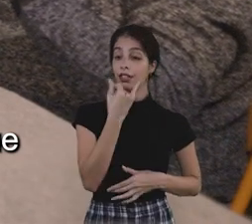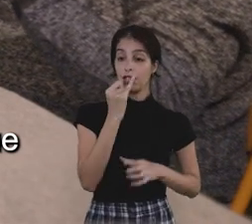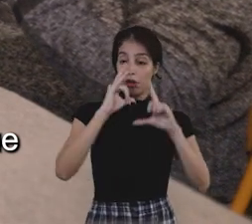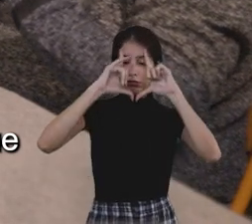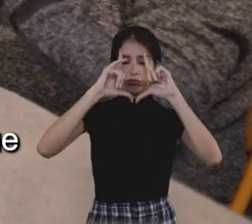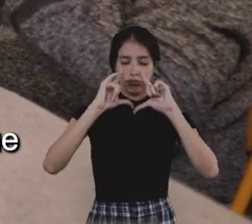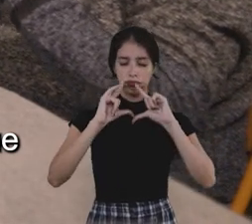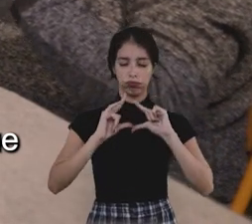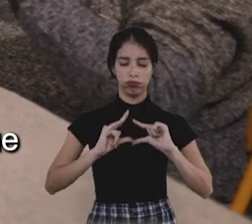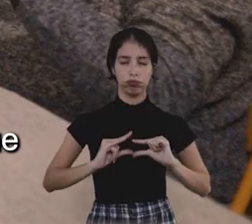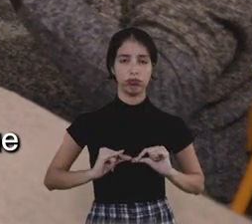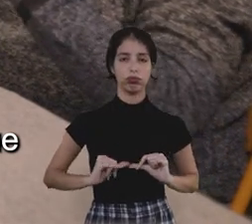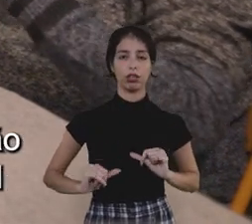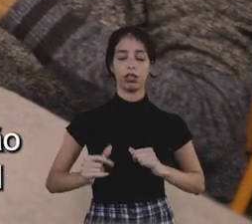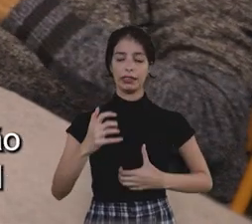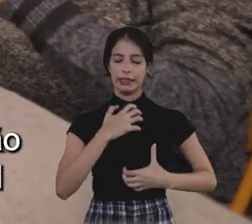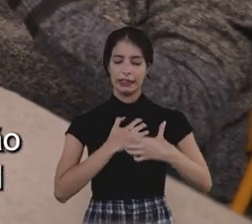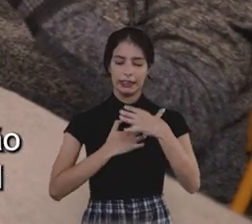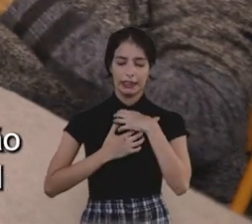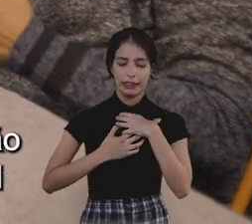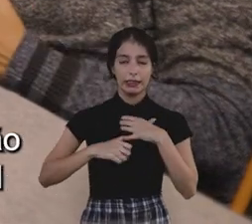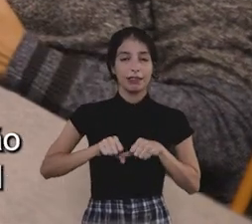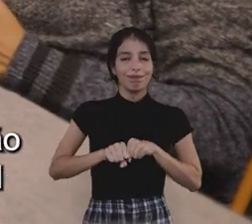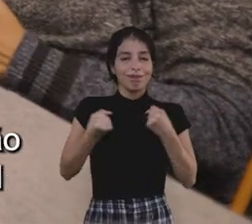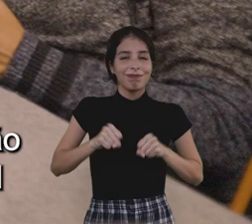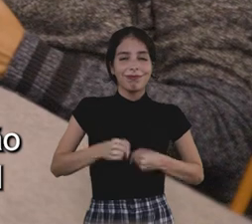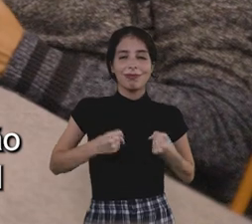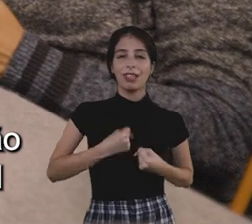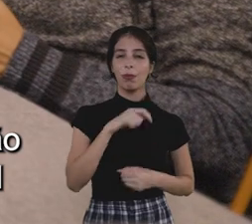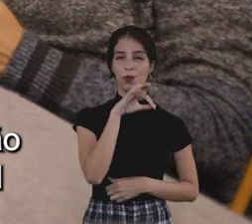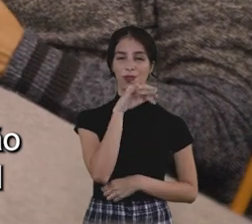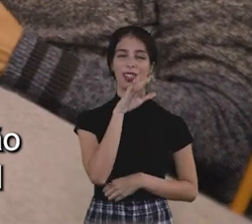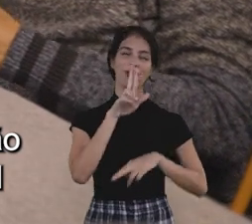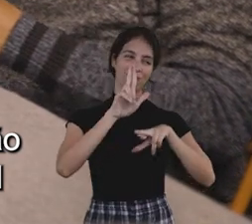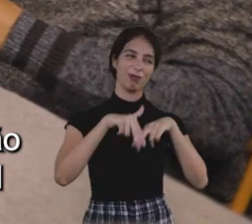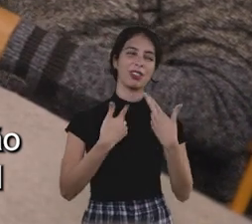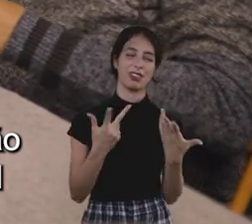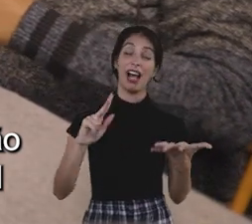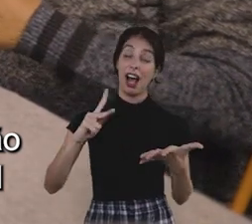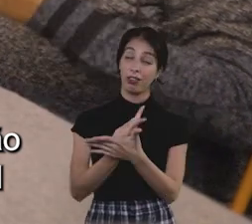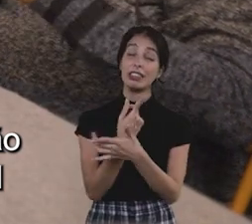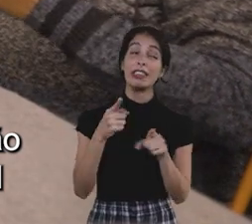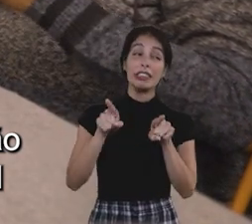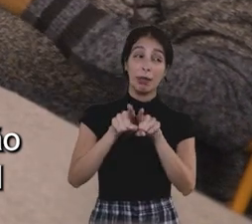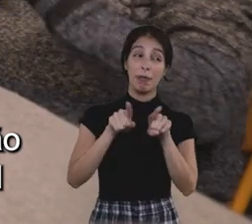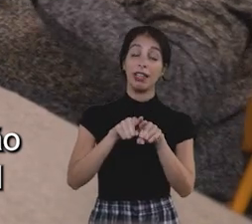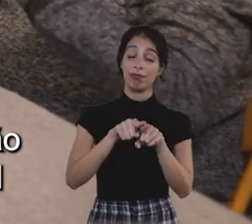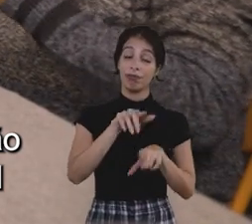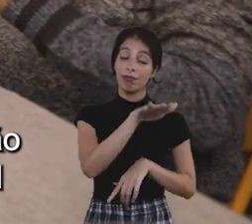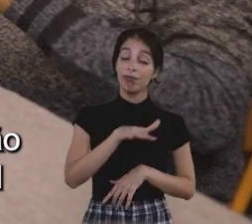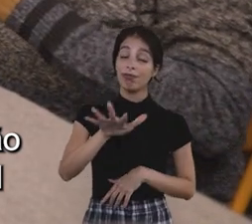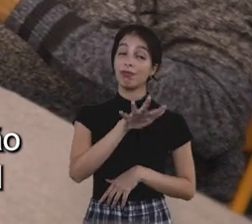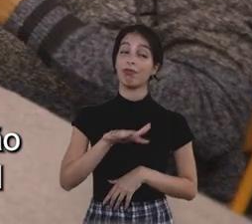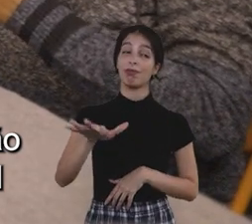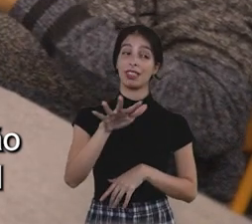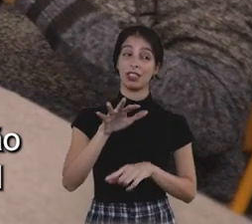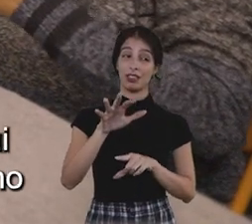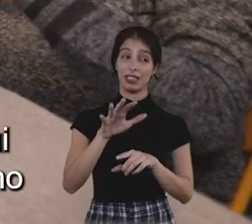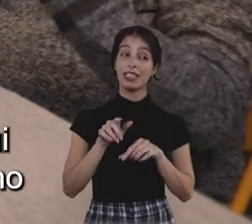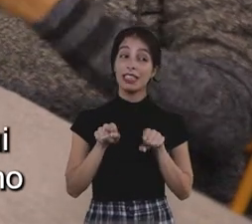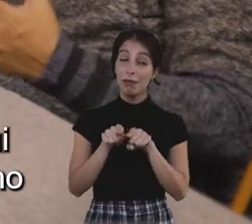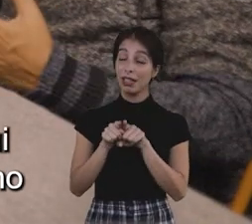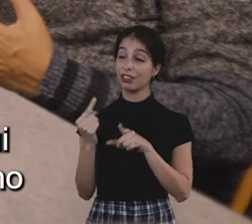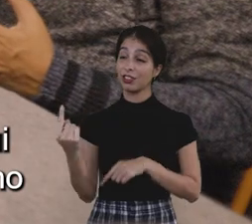energia Vital vai se correndo e vai abrindo espaço para essas sensações muito ruins eh então isso tá acontecendo tanto no nível